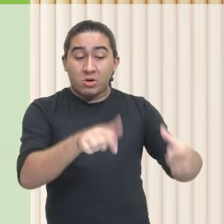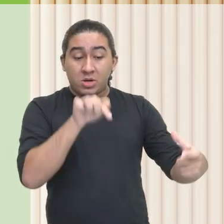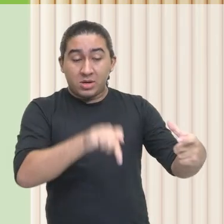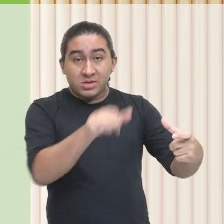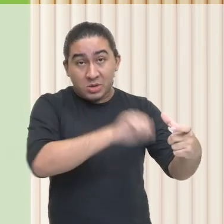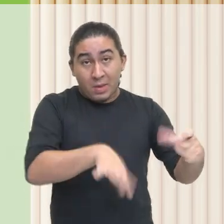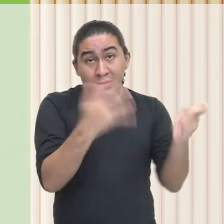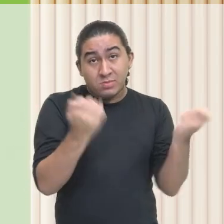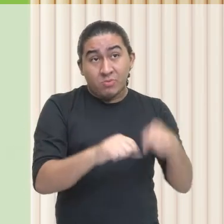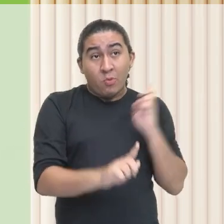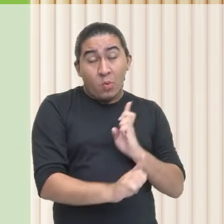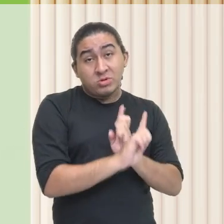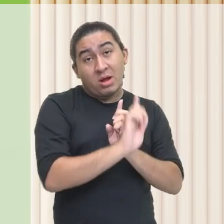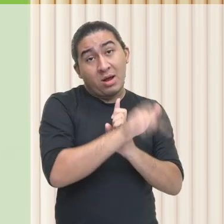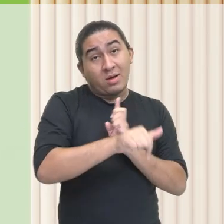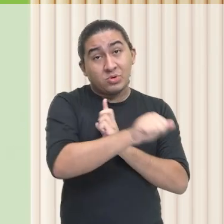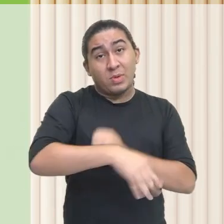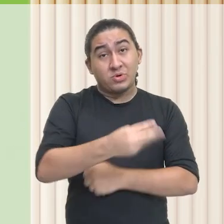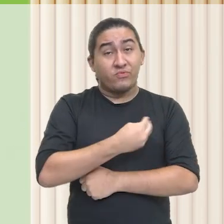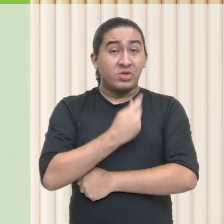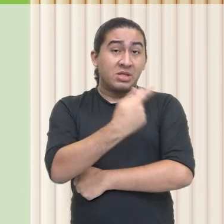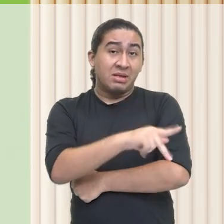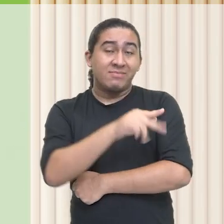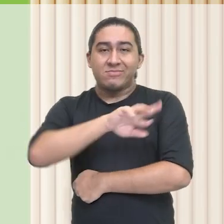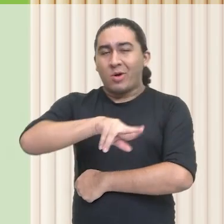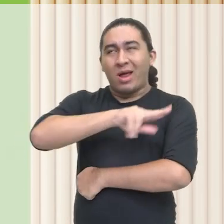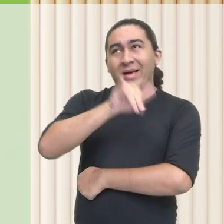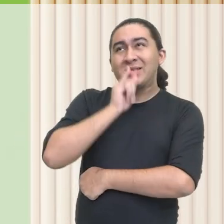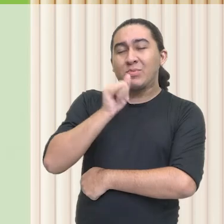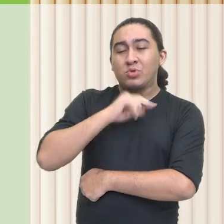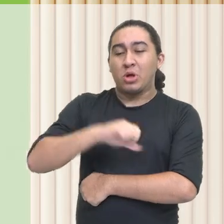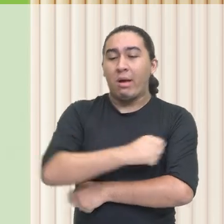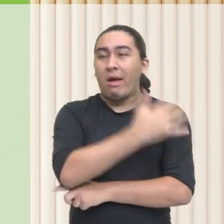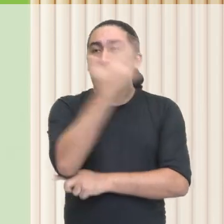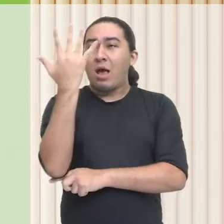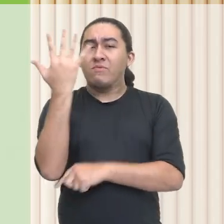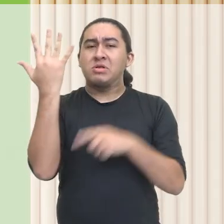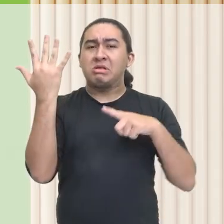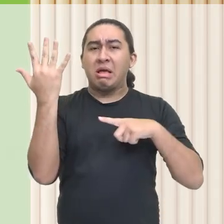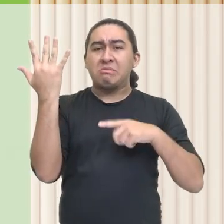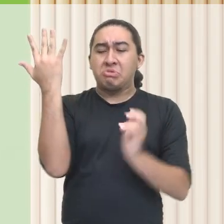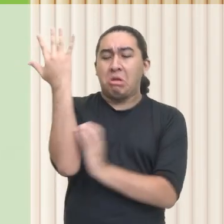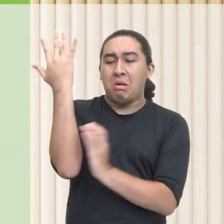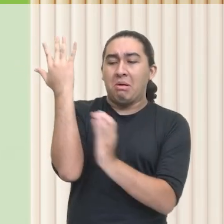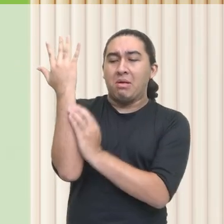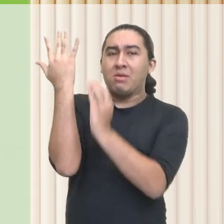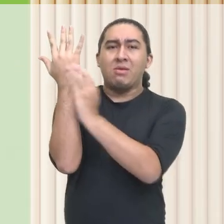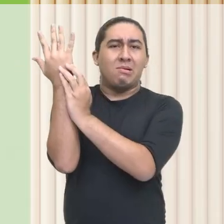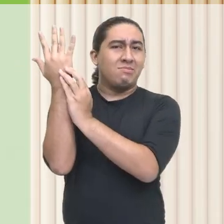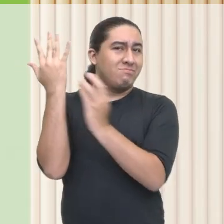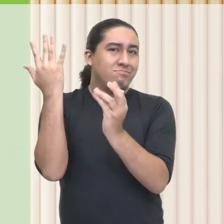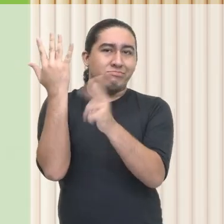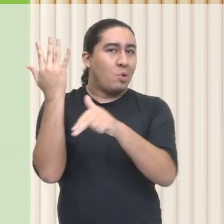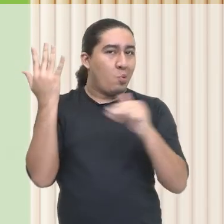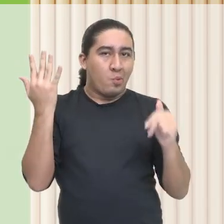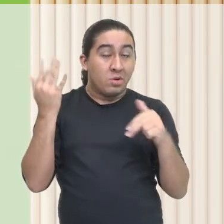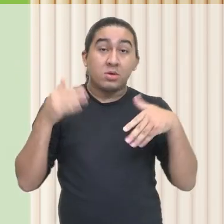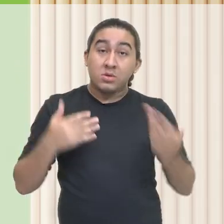encontrado ali é o seu habitato ele não é encontrado no topo das Árvores então cada